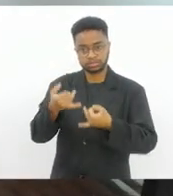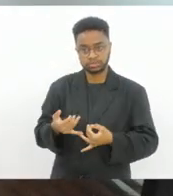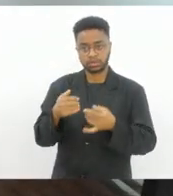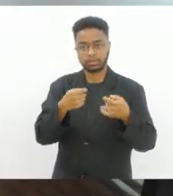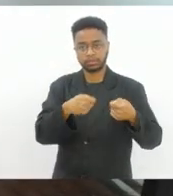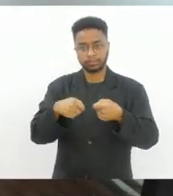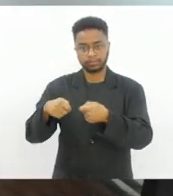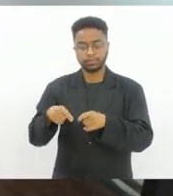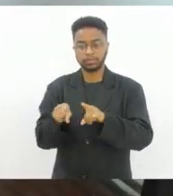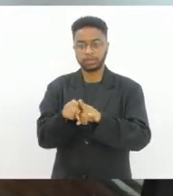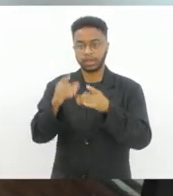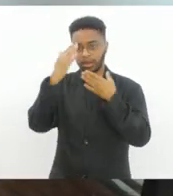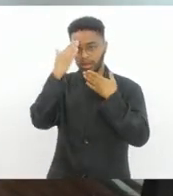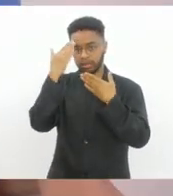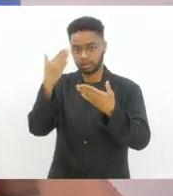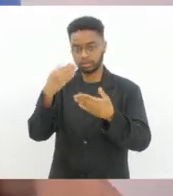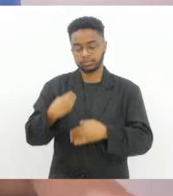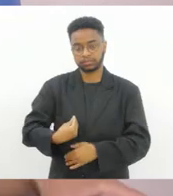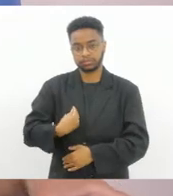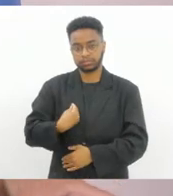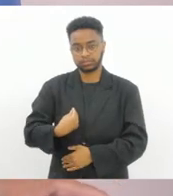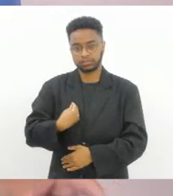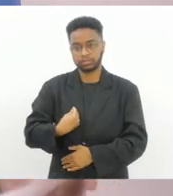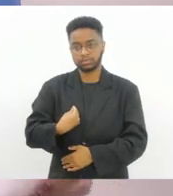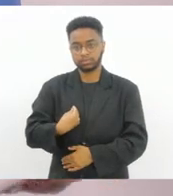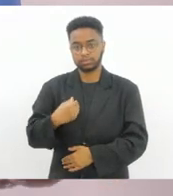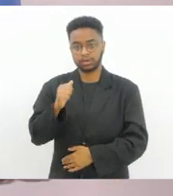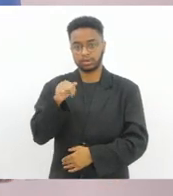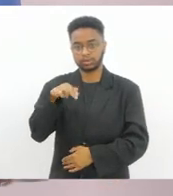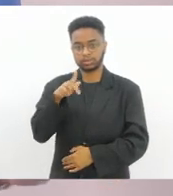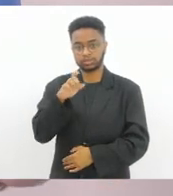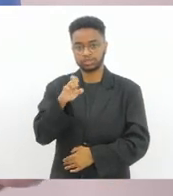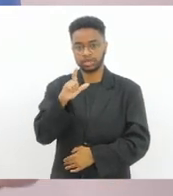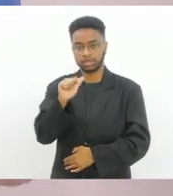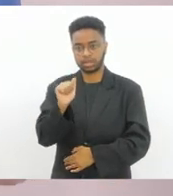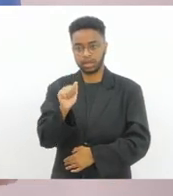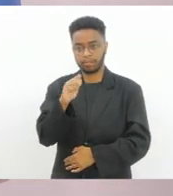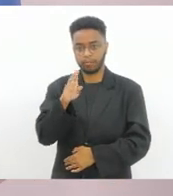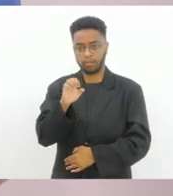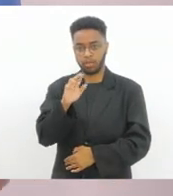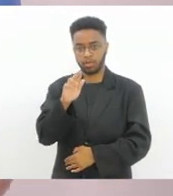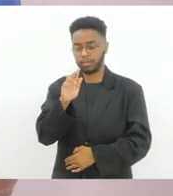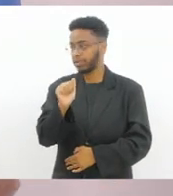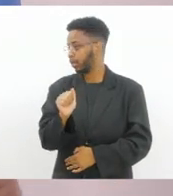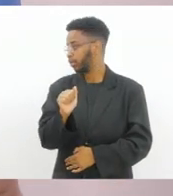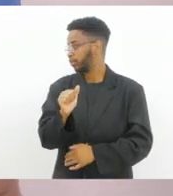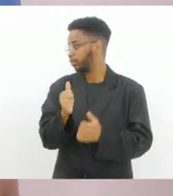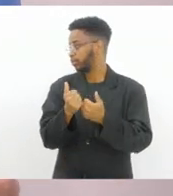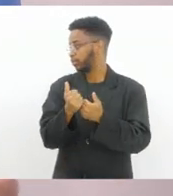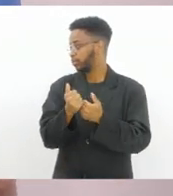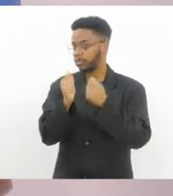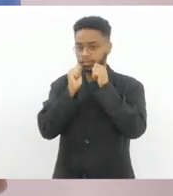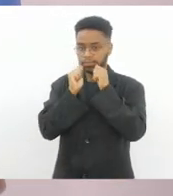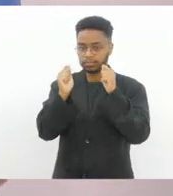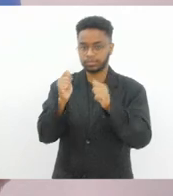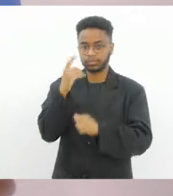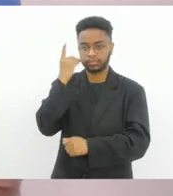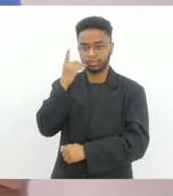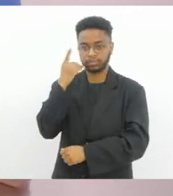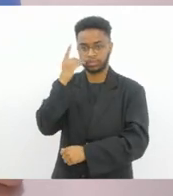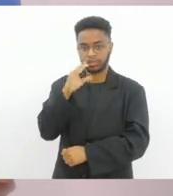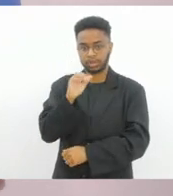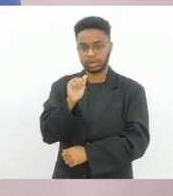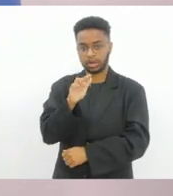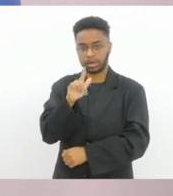demanda. Agradecer aqui também a presença da senhora Ângela Borba, isso, assessora da mandato da deputada